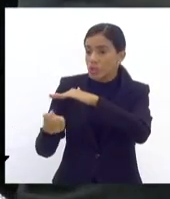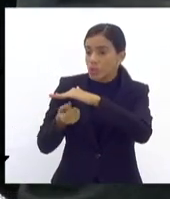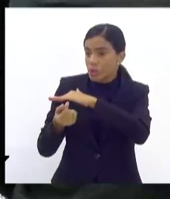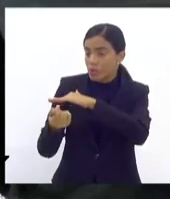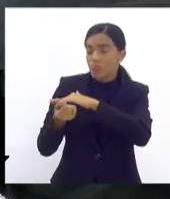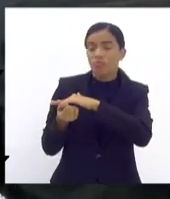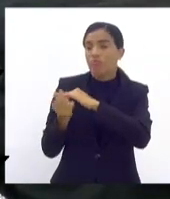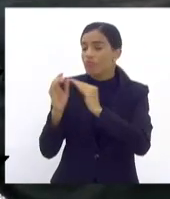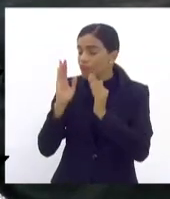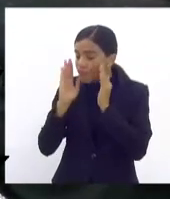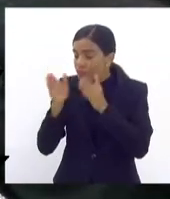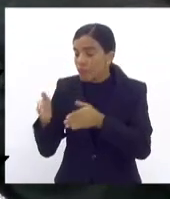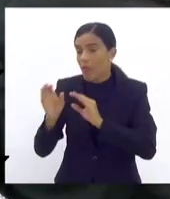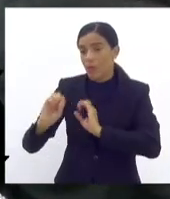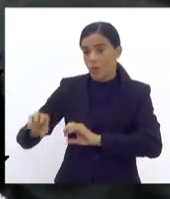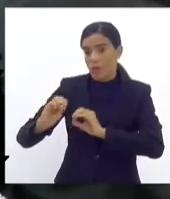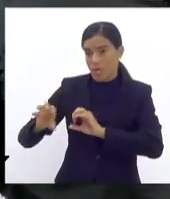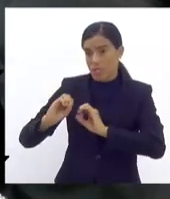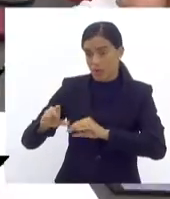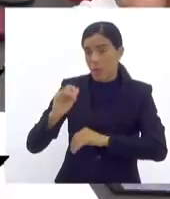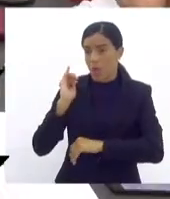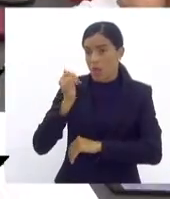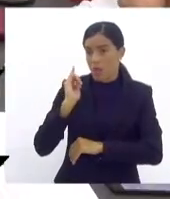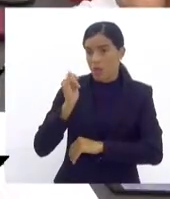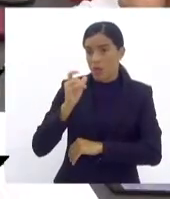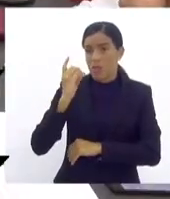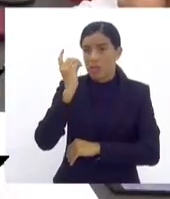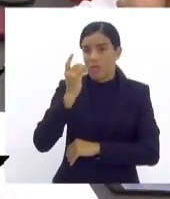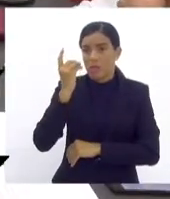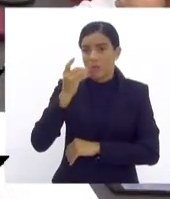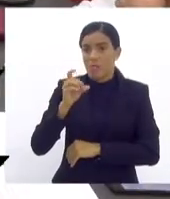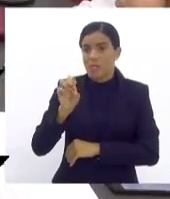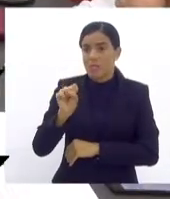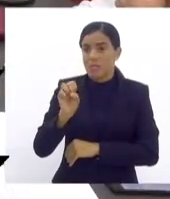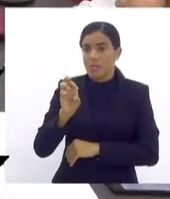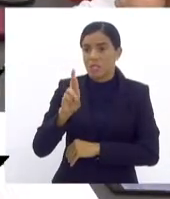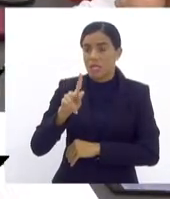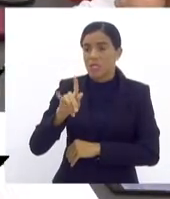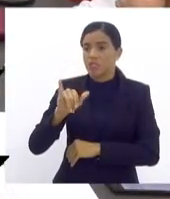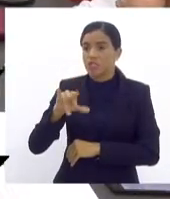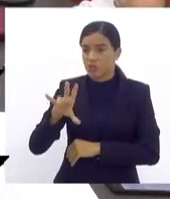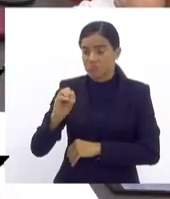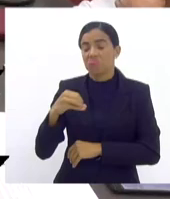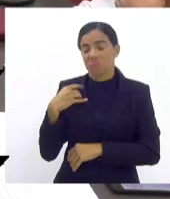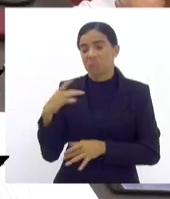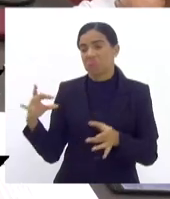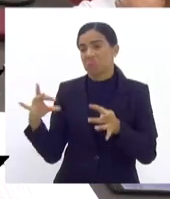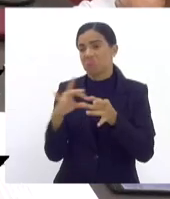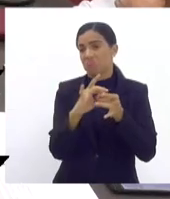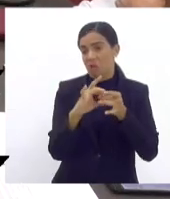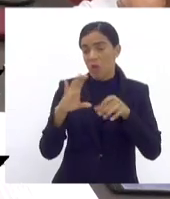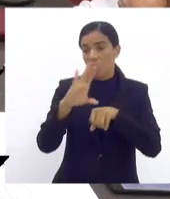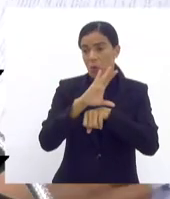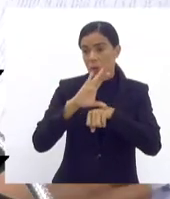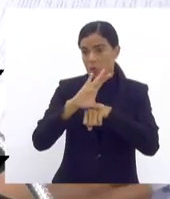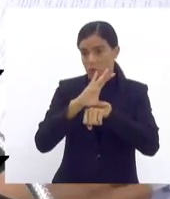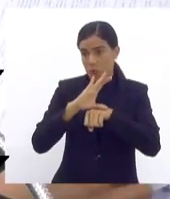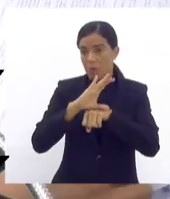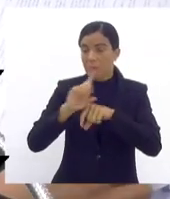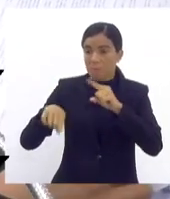Janeiro. Para parecer, deputado doutor Serginho. Presidente, parecer pela constitucionalidade com emendas,